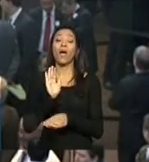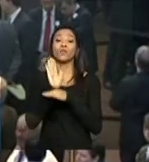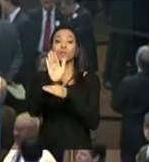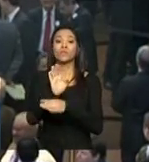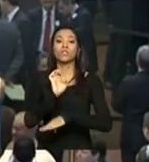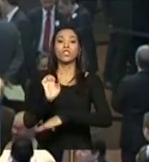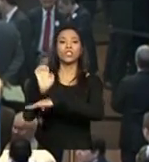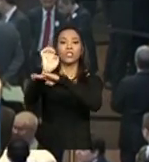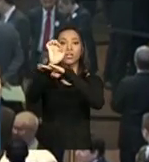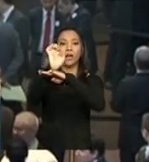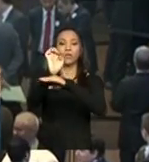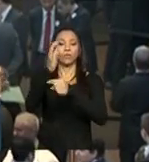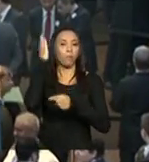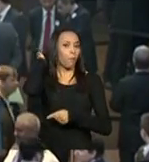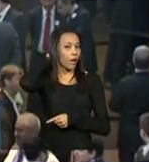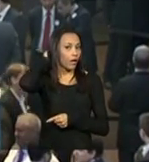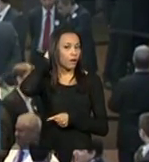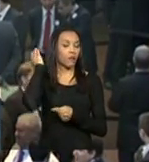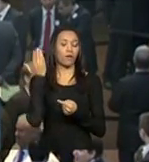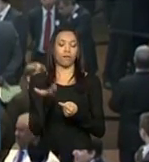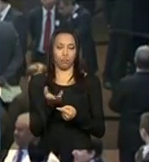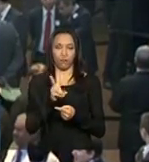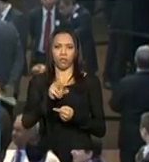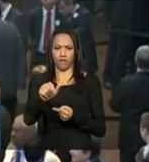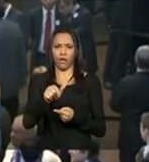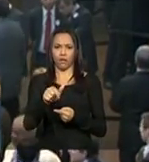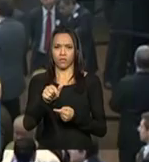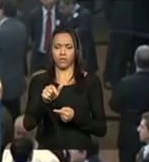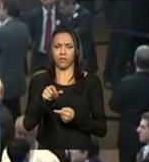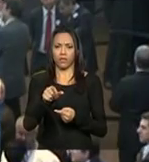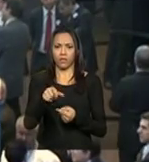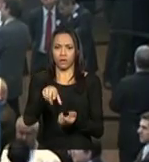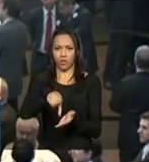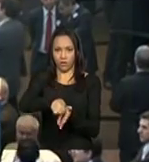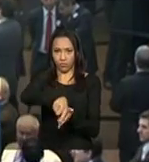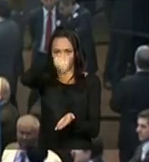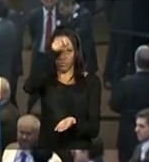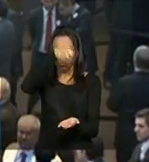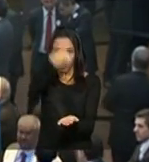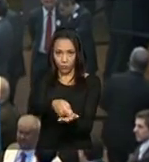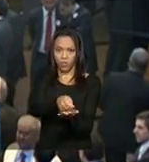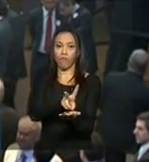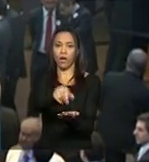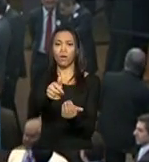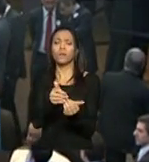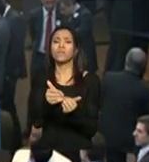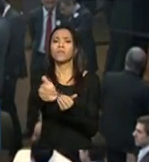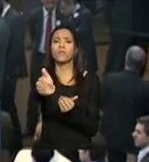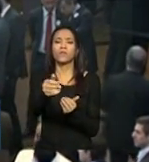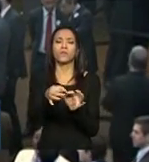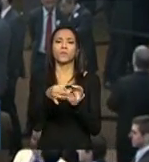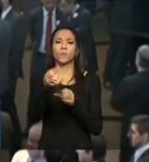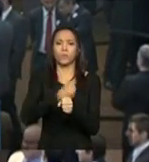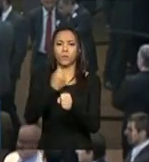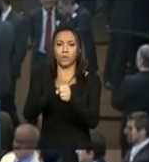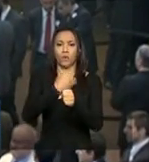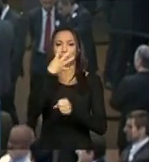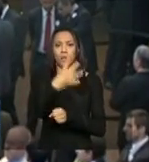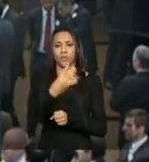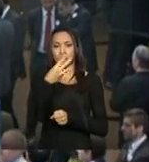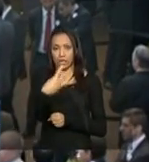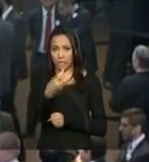Pará. O lote B, que vai ser leiloado agora, terá uma extensão de